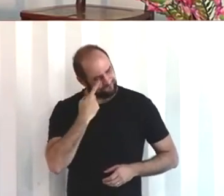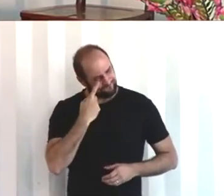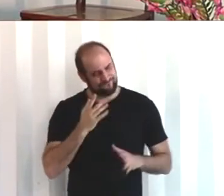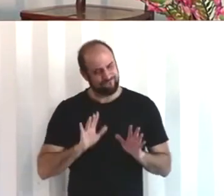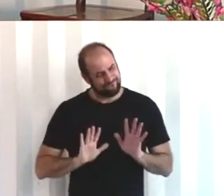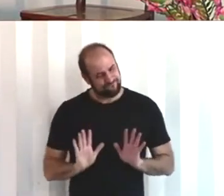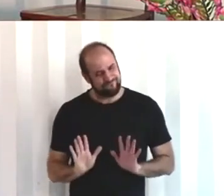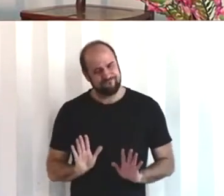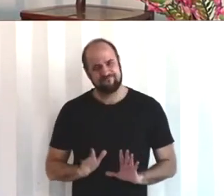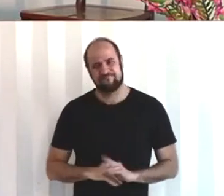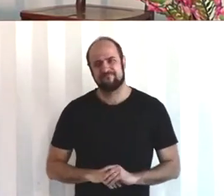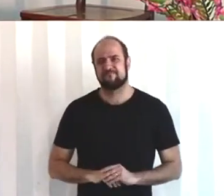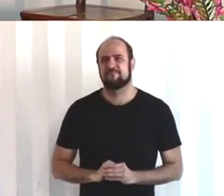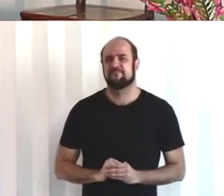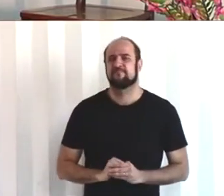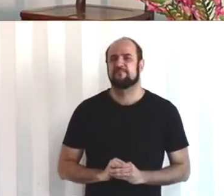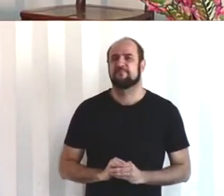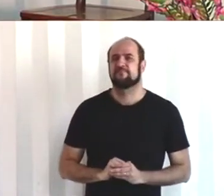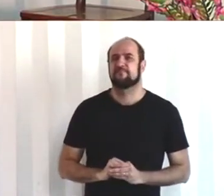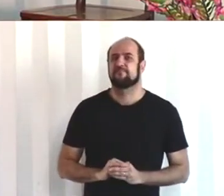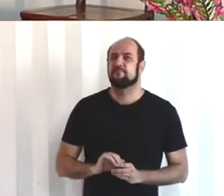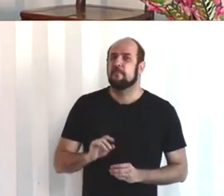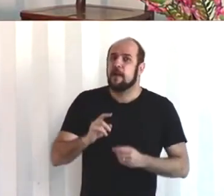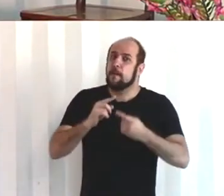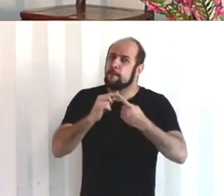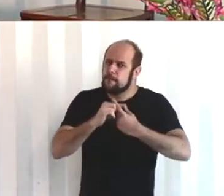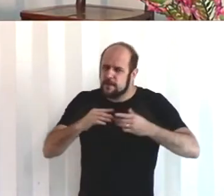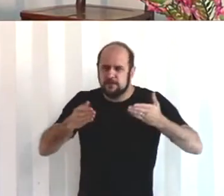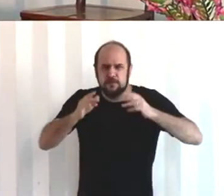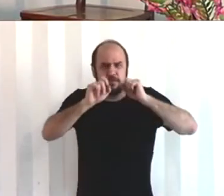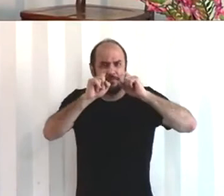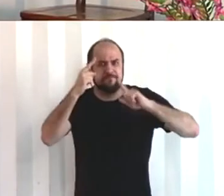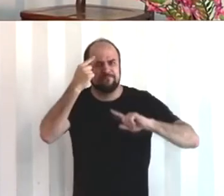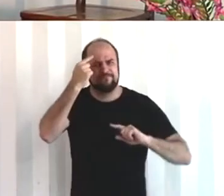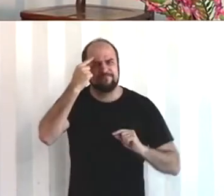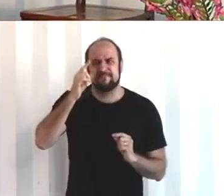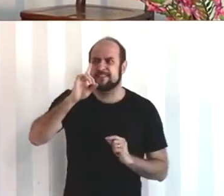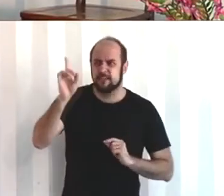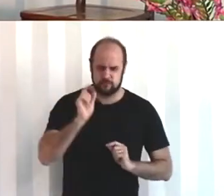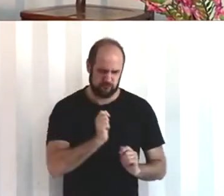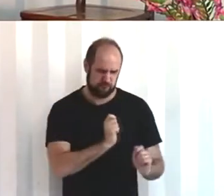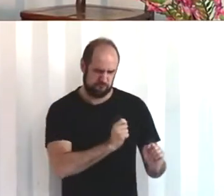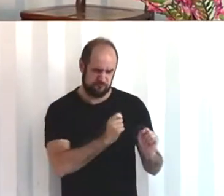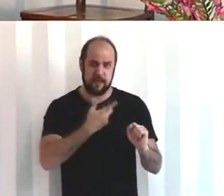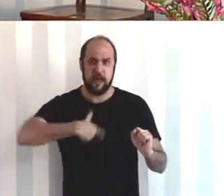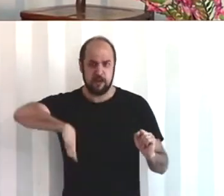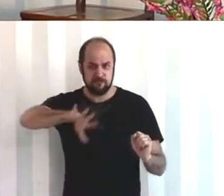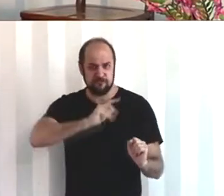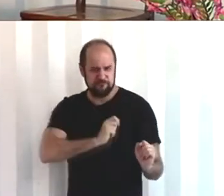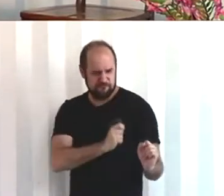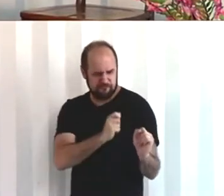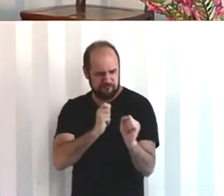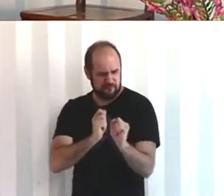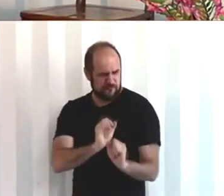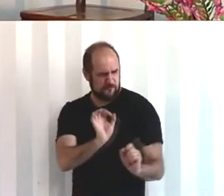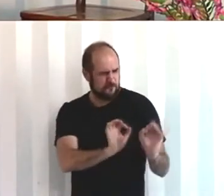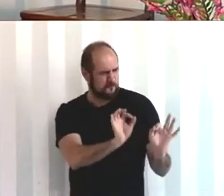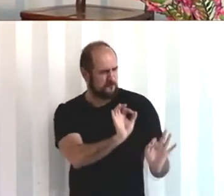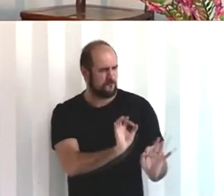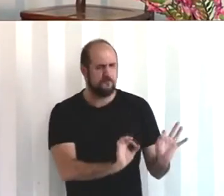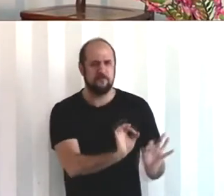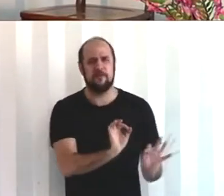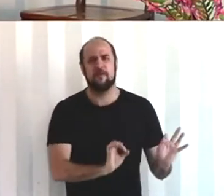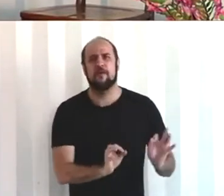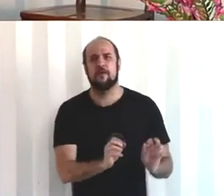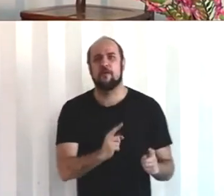que o Senhor está nos forjando, nos lapidando, nos santificando, porque um dia haveremos de refletir a glória do Senhor